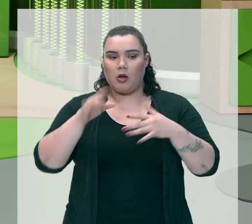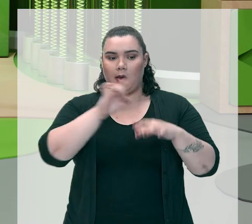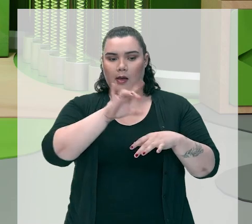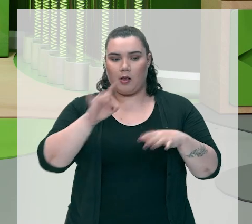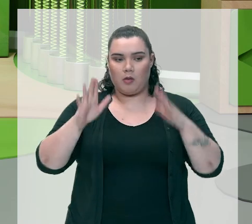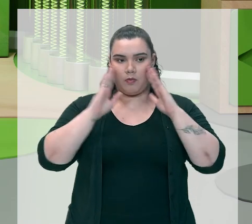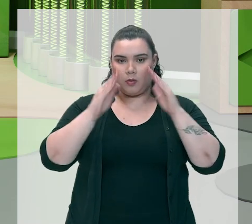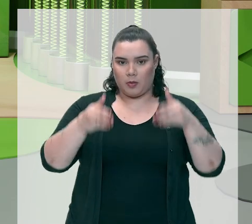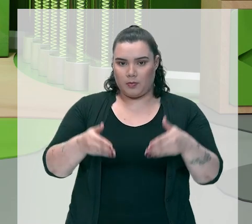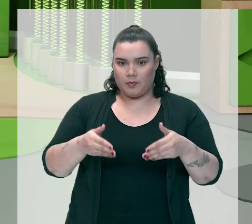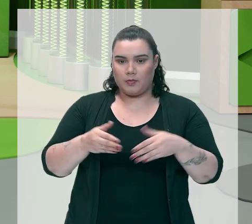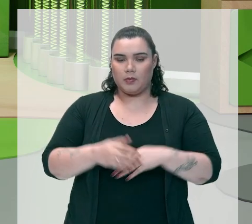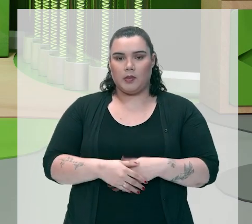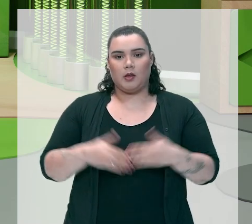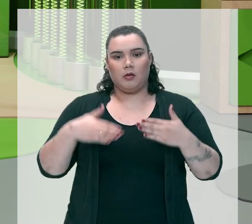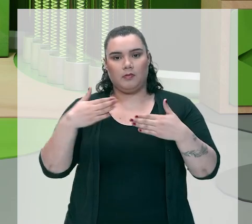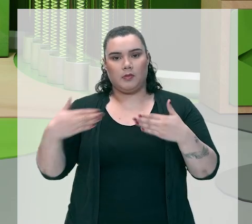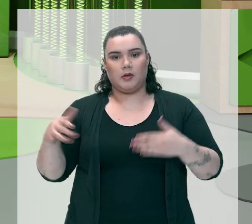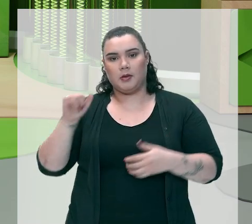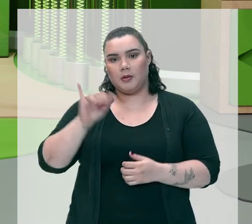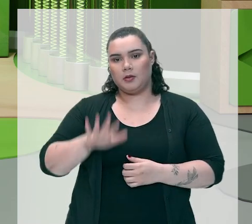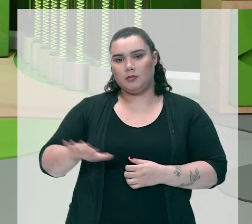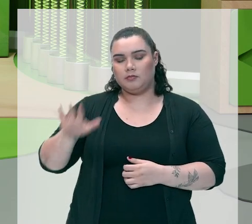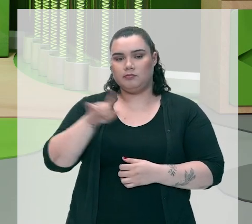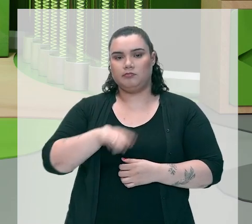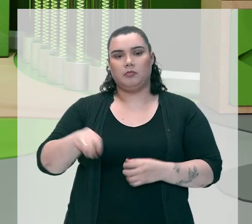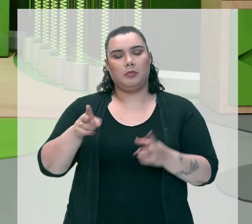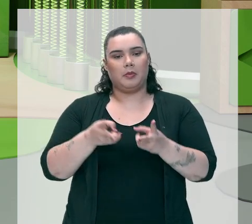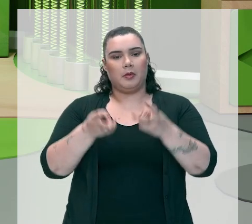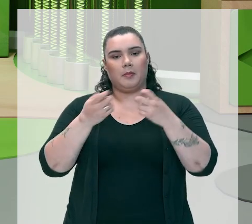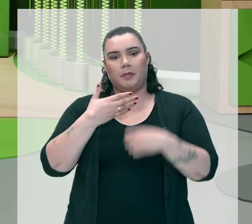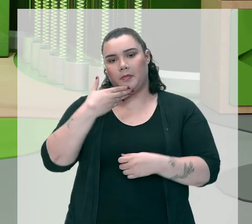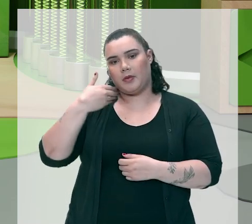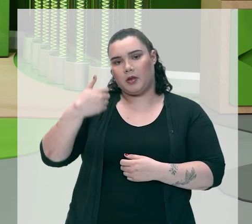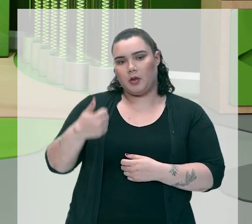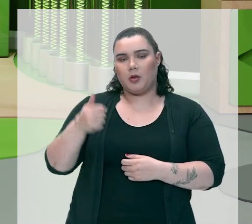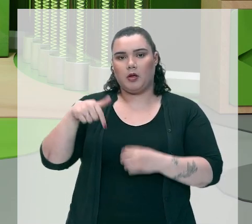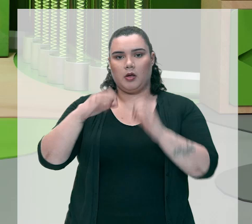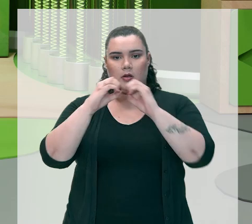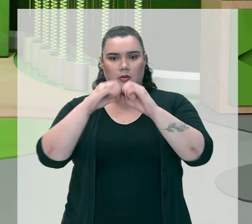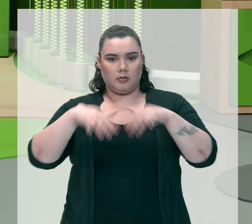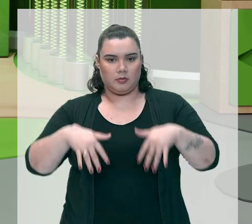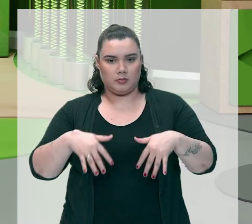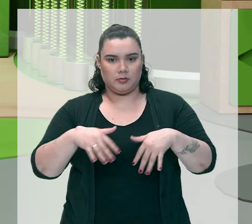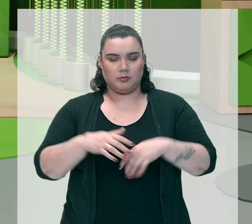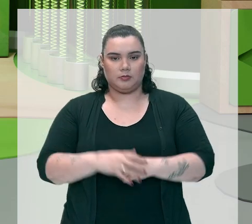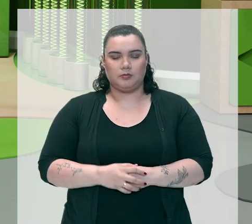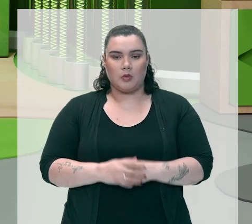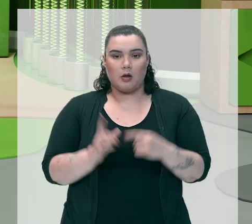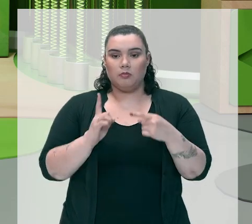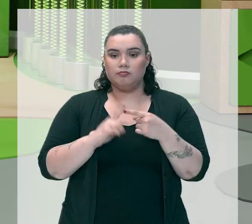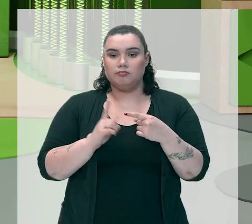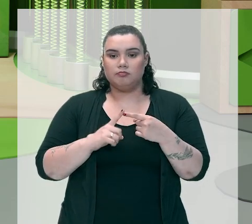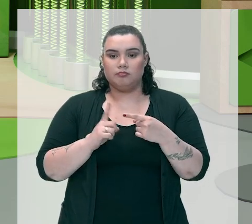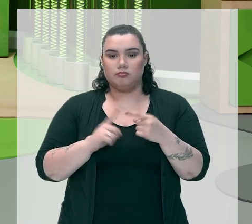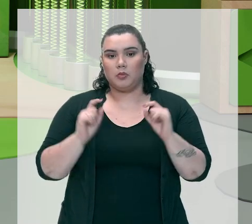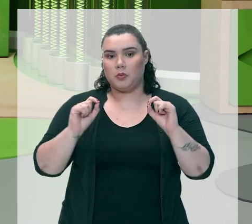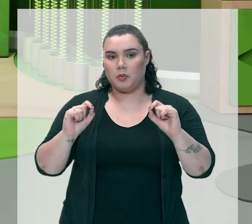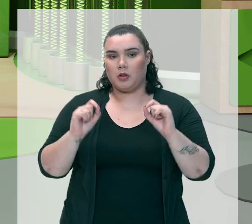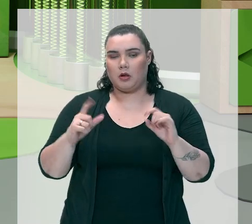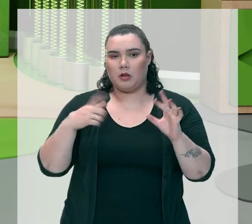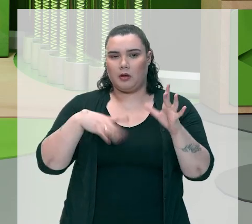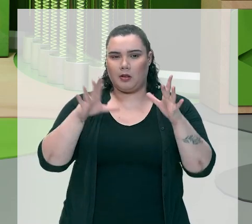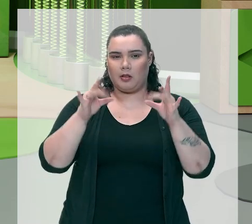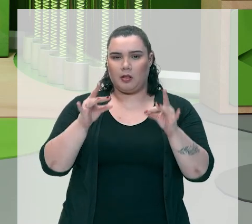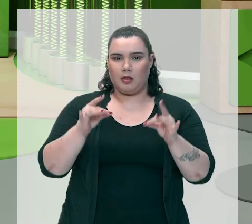maior em cada uma delas. Então, a partir das próximas imagens, você observa melhor aí as glândulas endócrinas. E a primeira que a gente vê aí